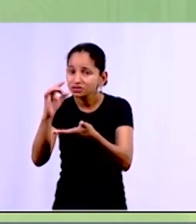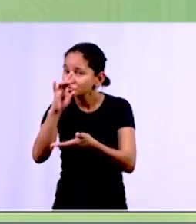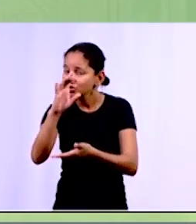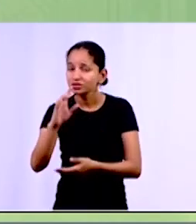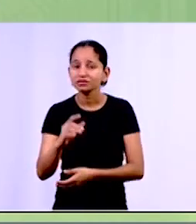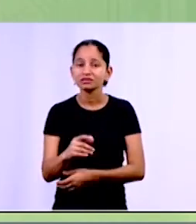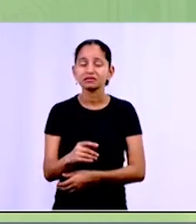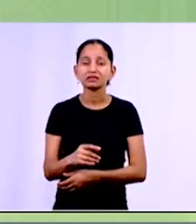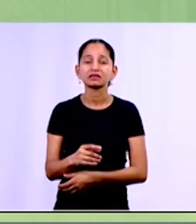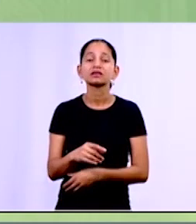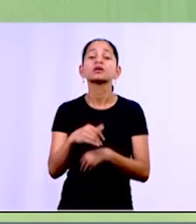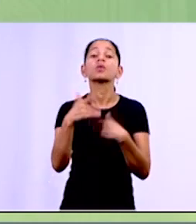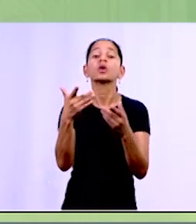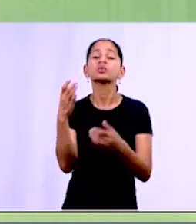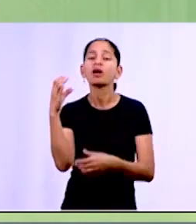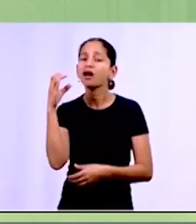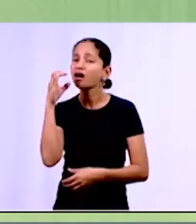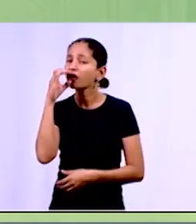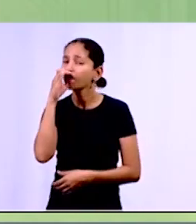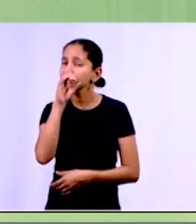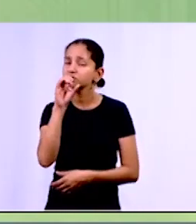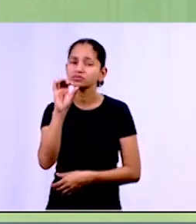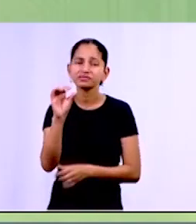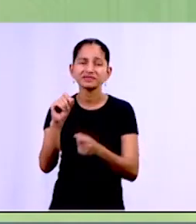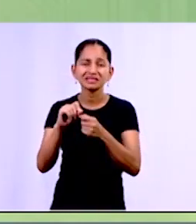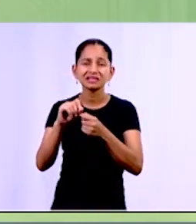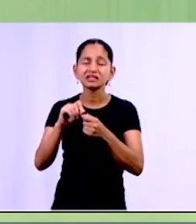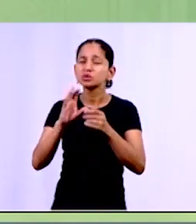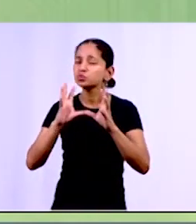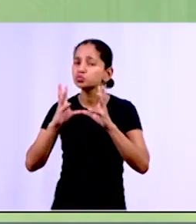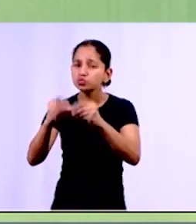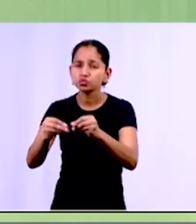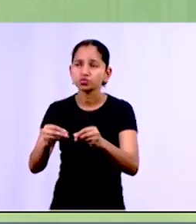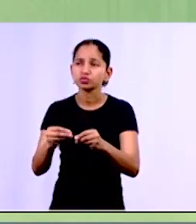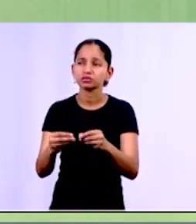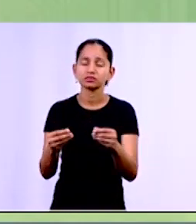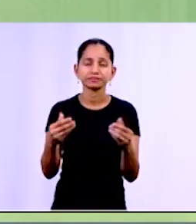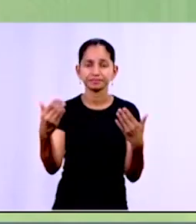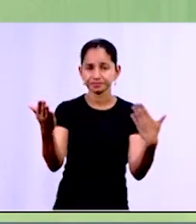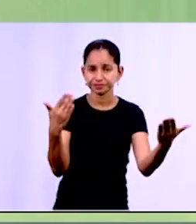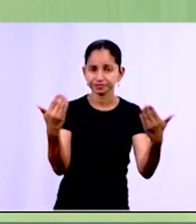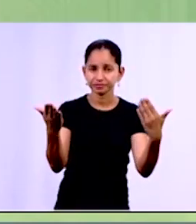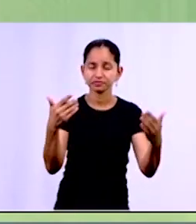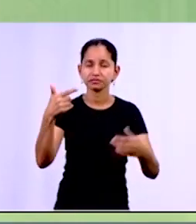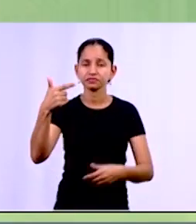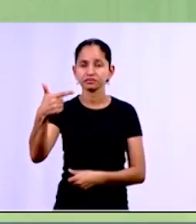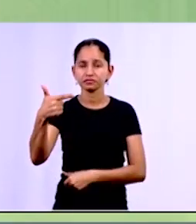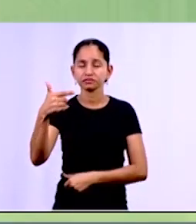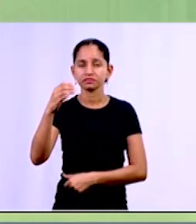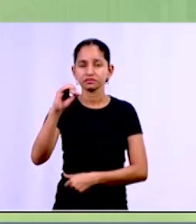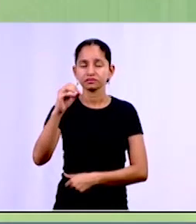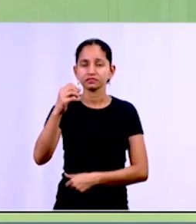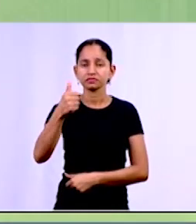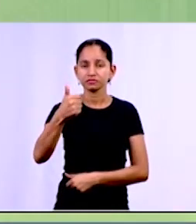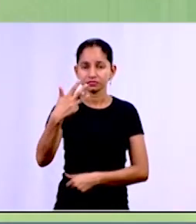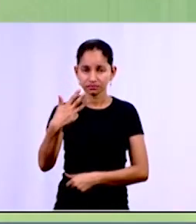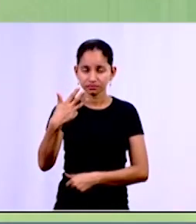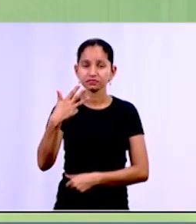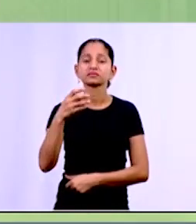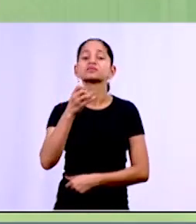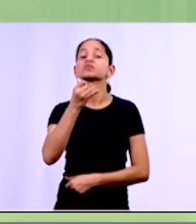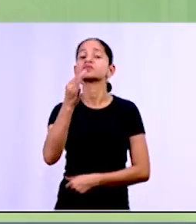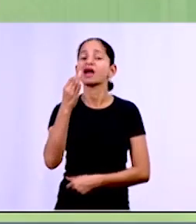e aumentou em muito processamento. Olha aqui o que era em 2012 e o que é em 2013, uma escala real, né?